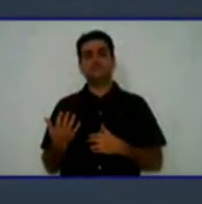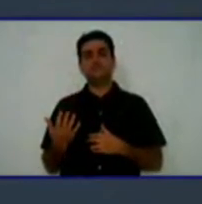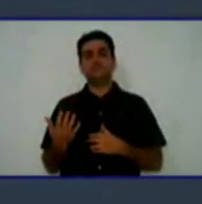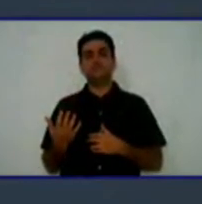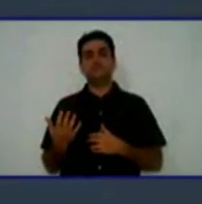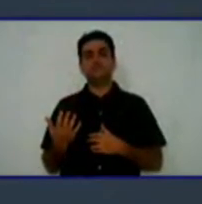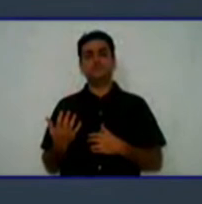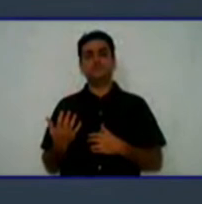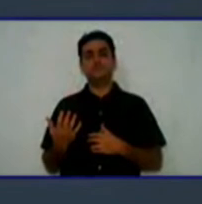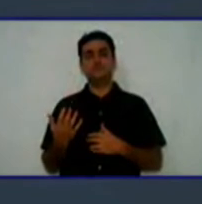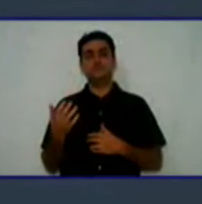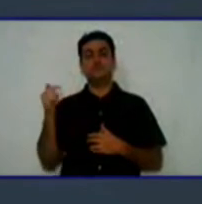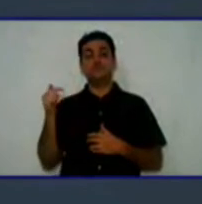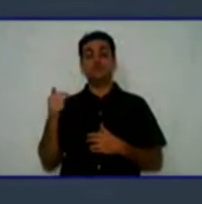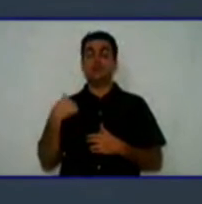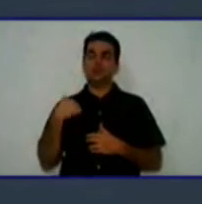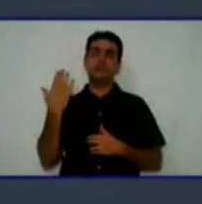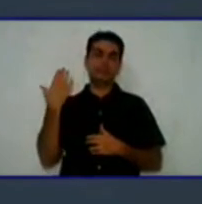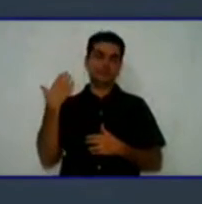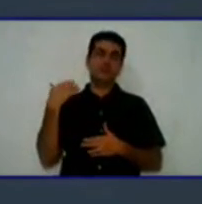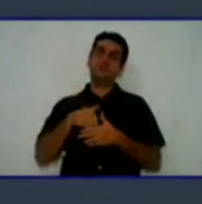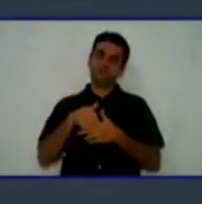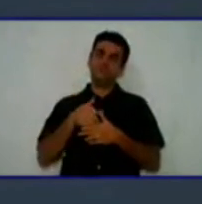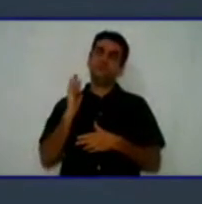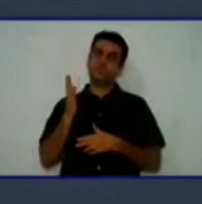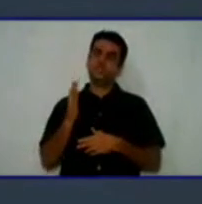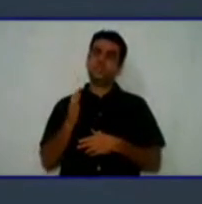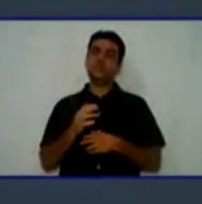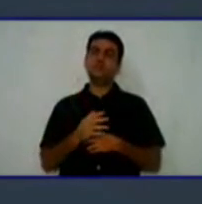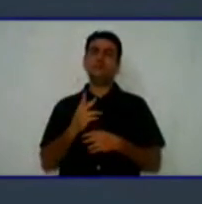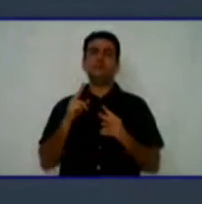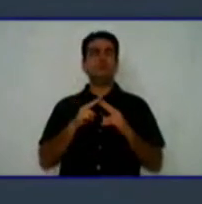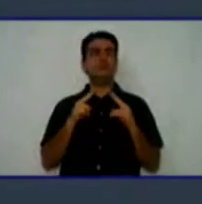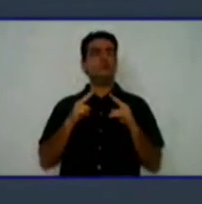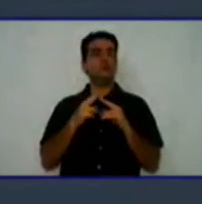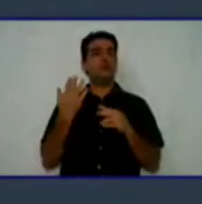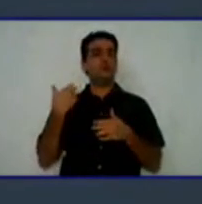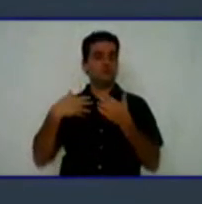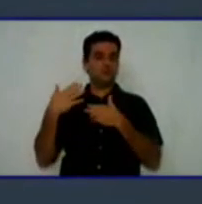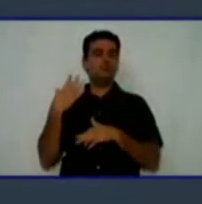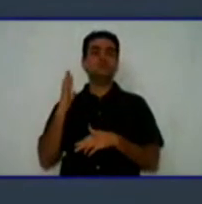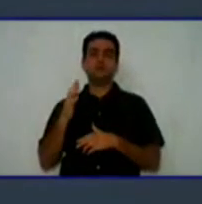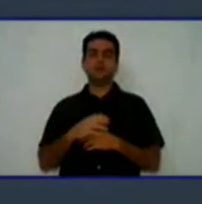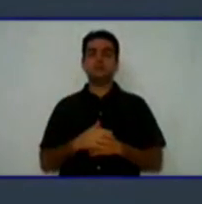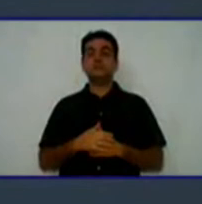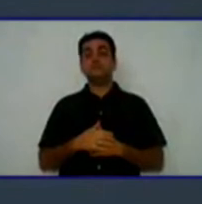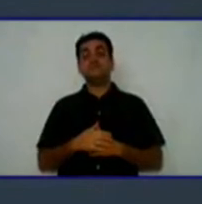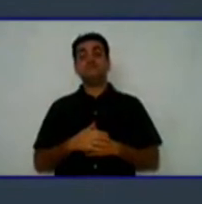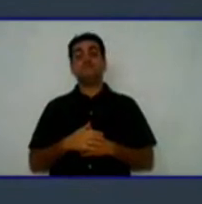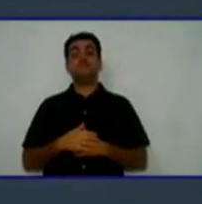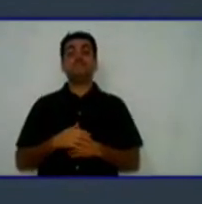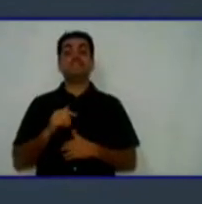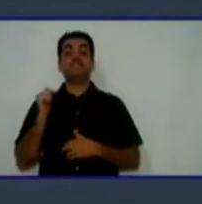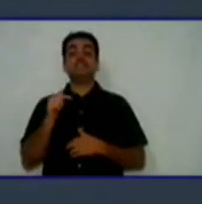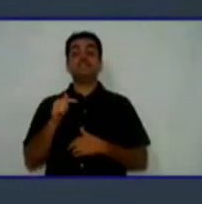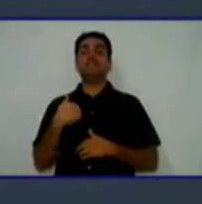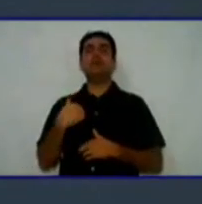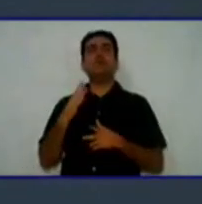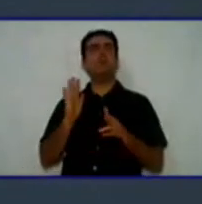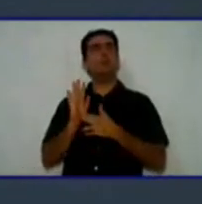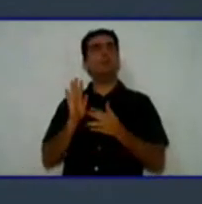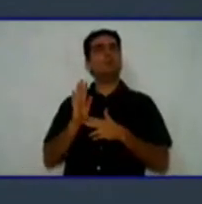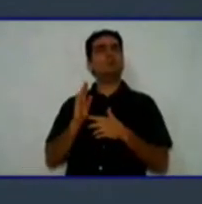anunciar, eu já houvera proferido este voto na ambiência do plenário virtual e ali